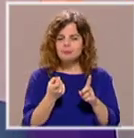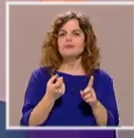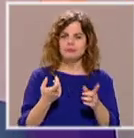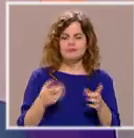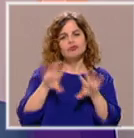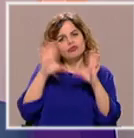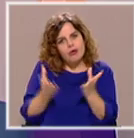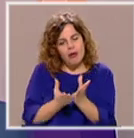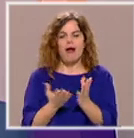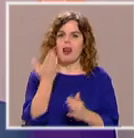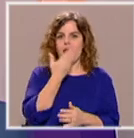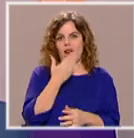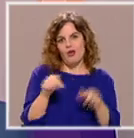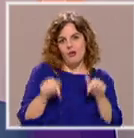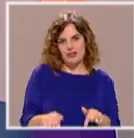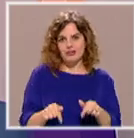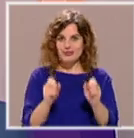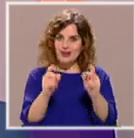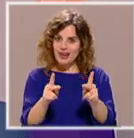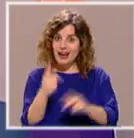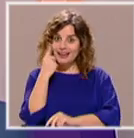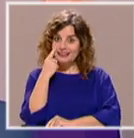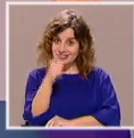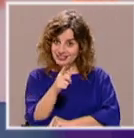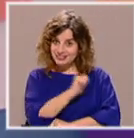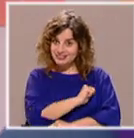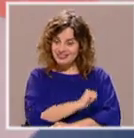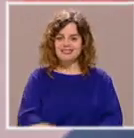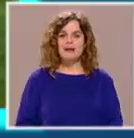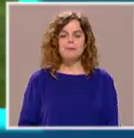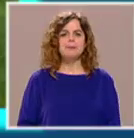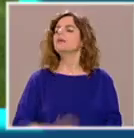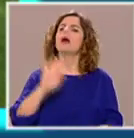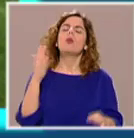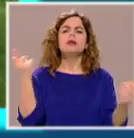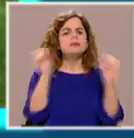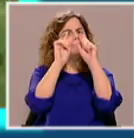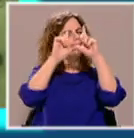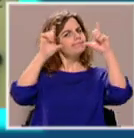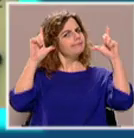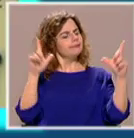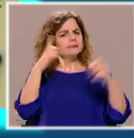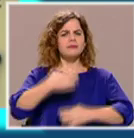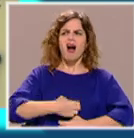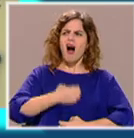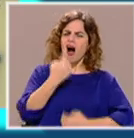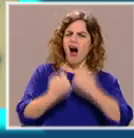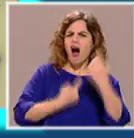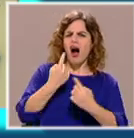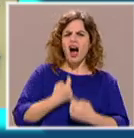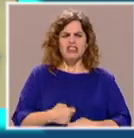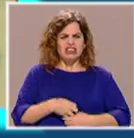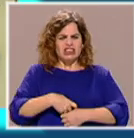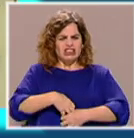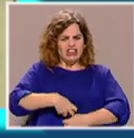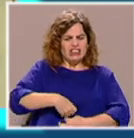geral então da aula que vamos ter hoje, está bem? Fica atento. Quando acordamos, sentimos muitas vezes um